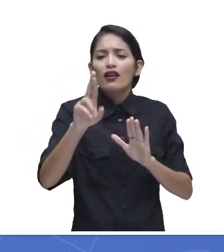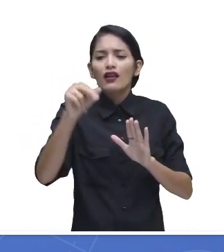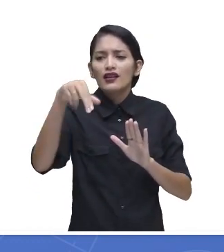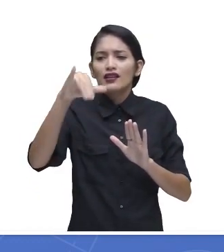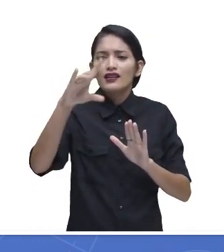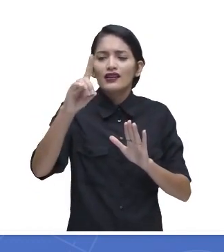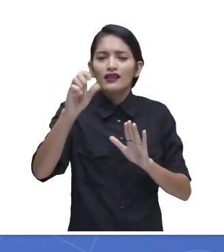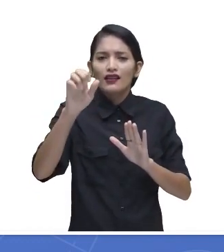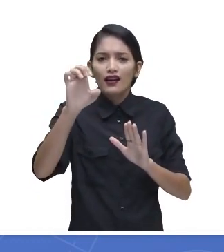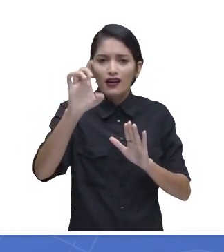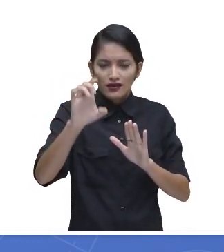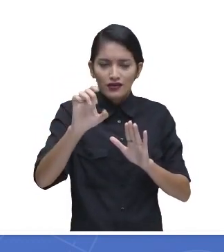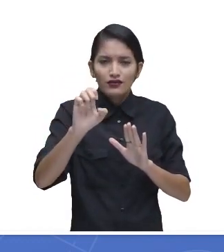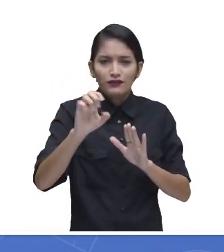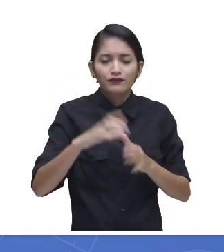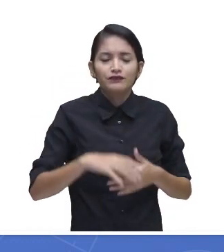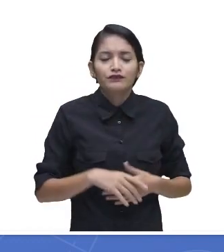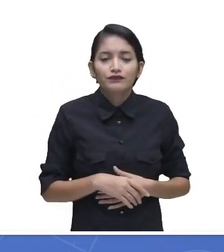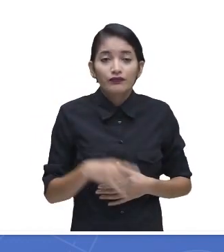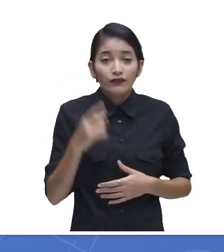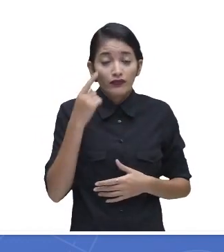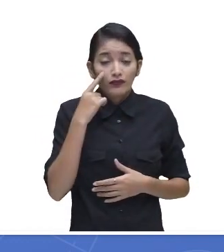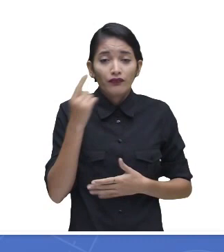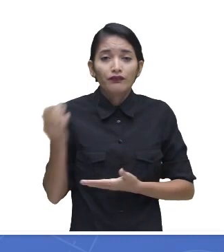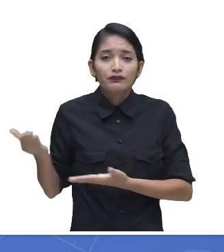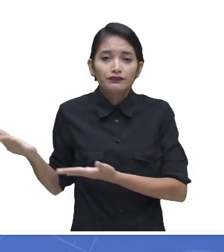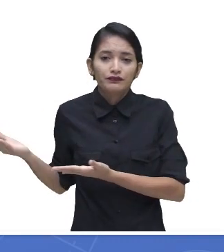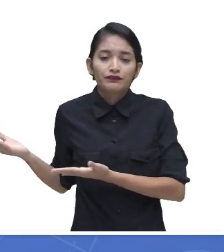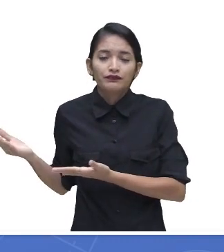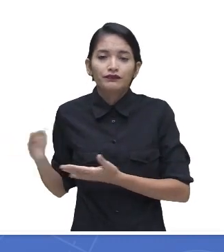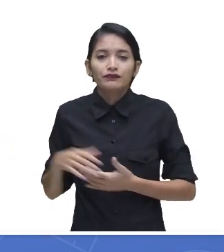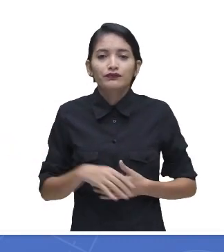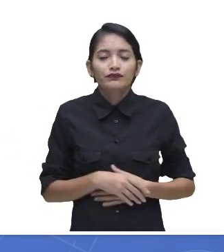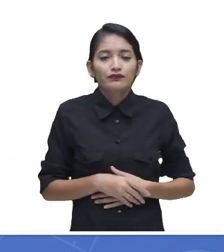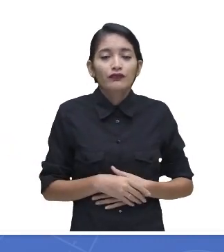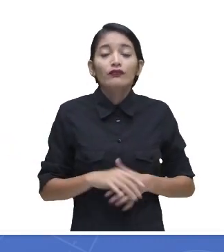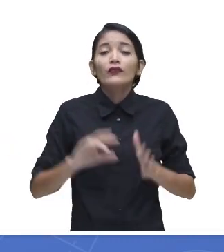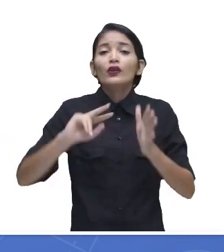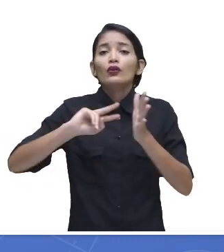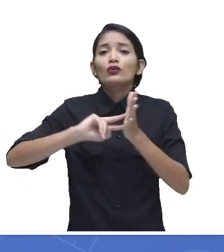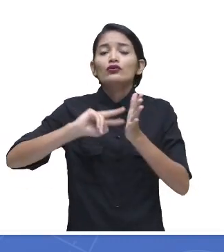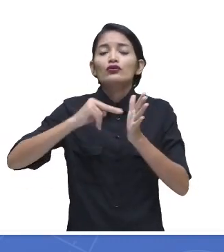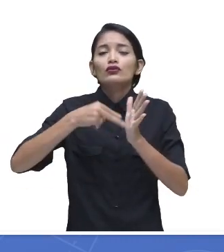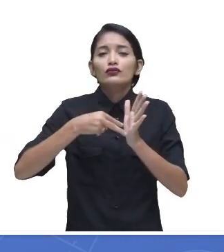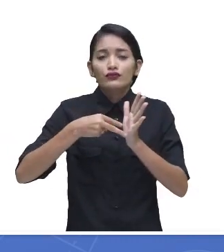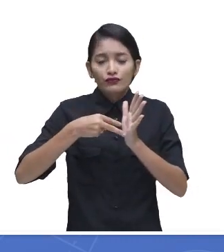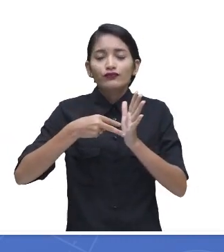acompanhar. Acompanhe comigo aí, ó. O significado